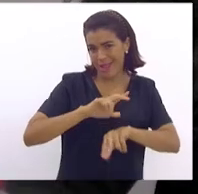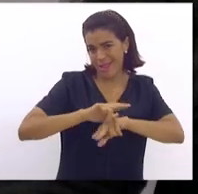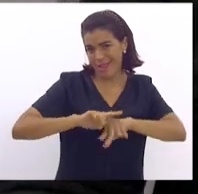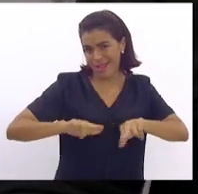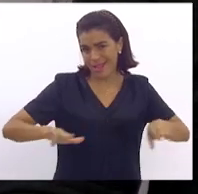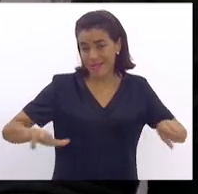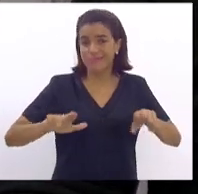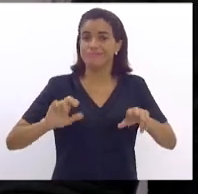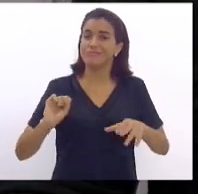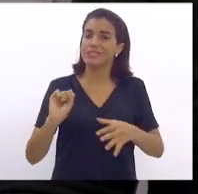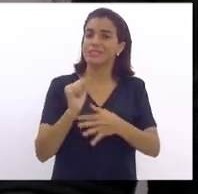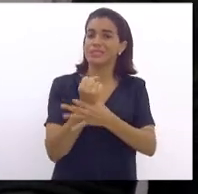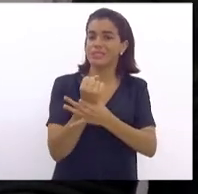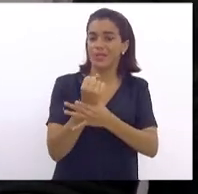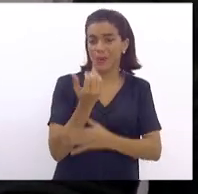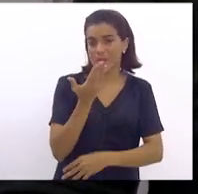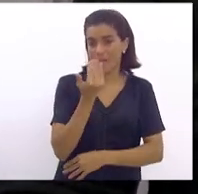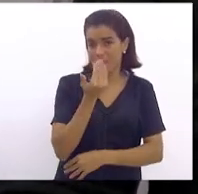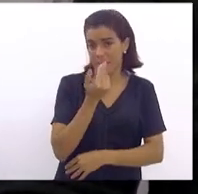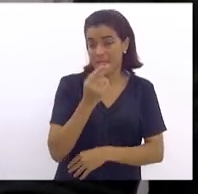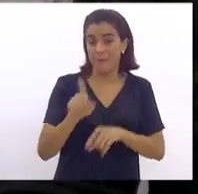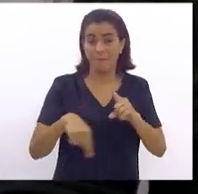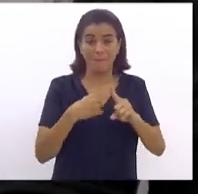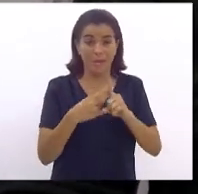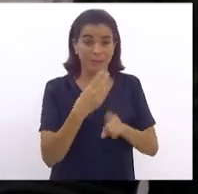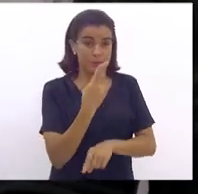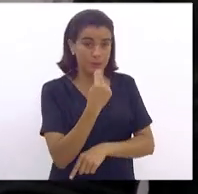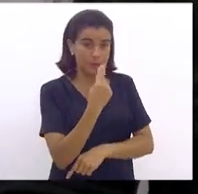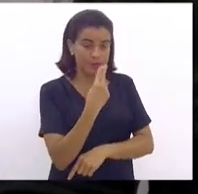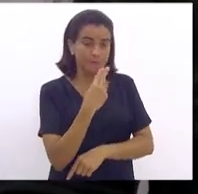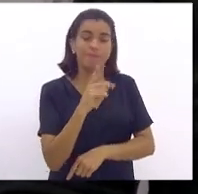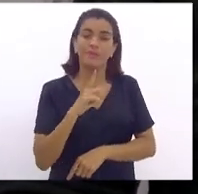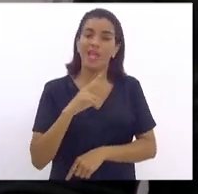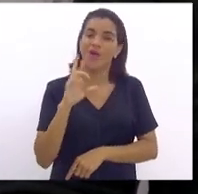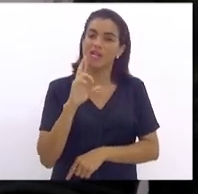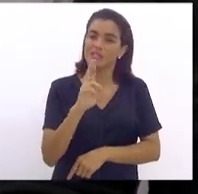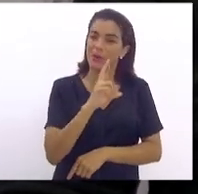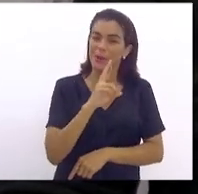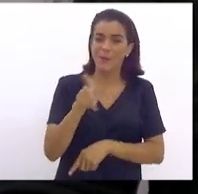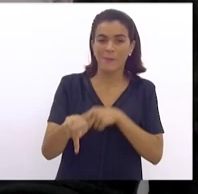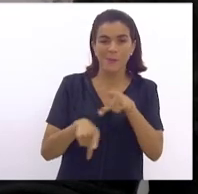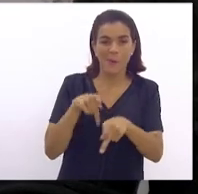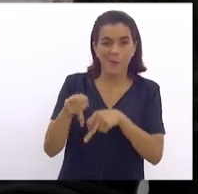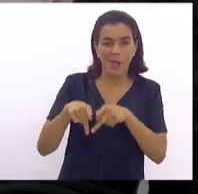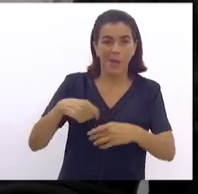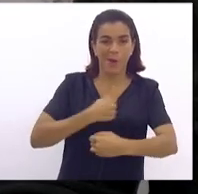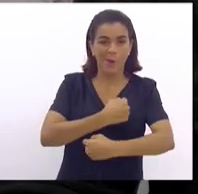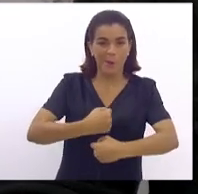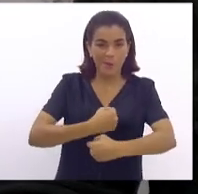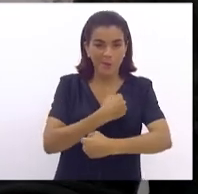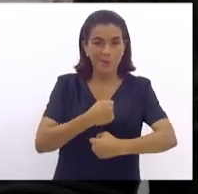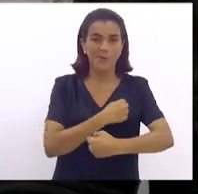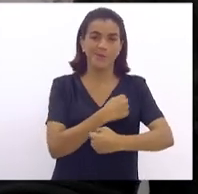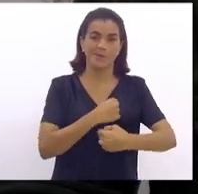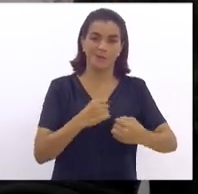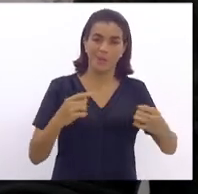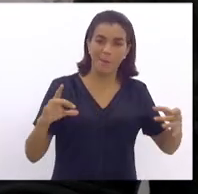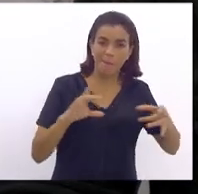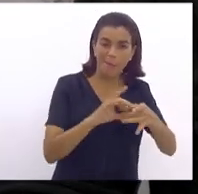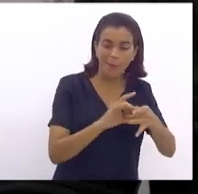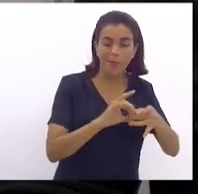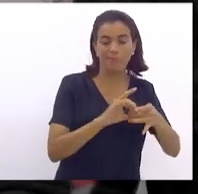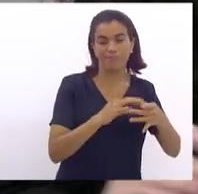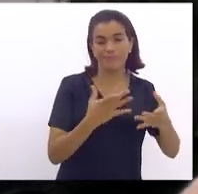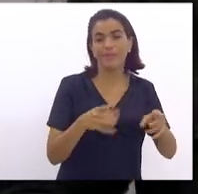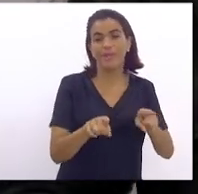de segurança alimentar e nutricional, como restaurantes populares, cozinhas comunitárias vinculadas,